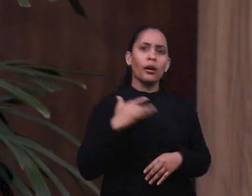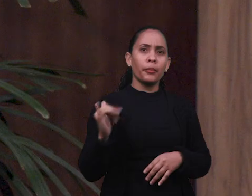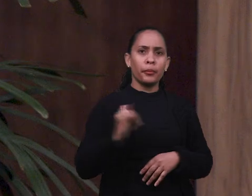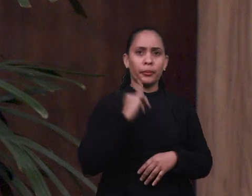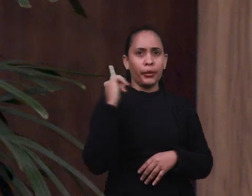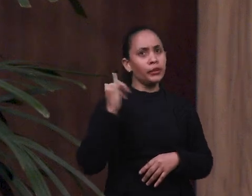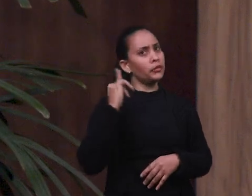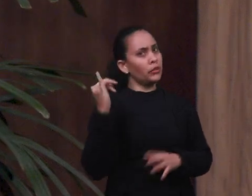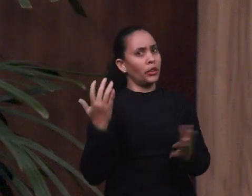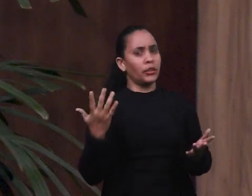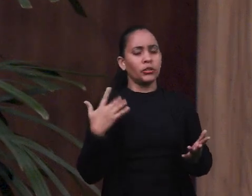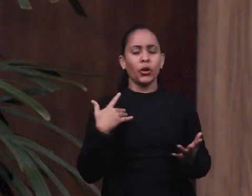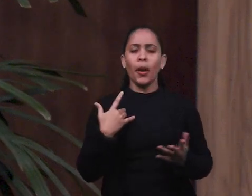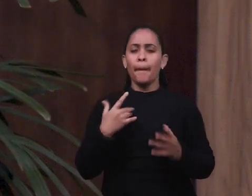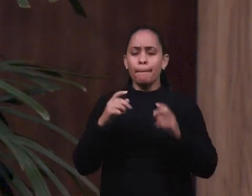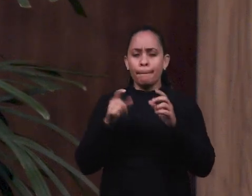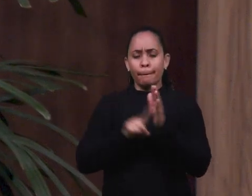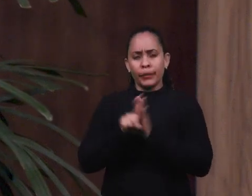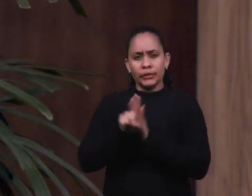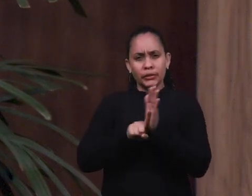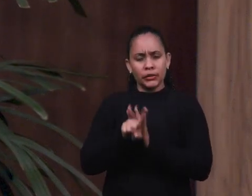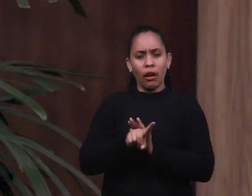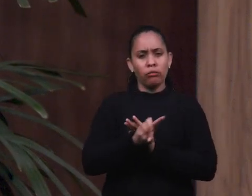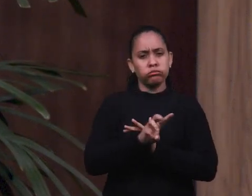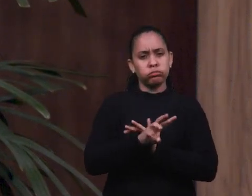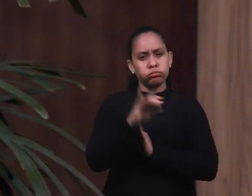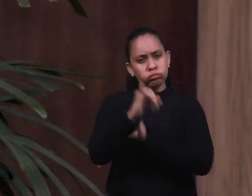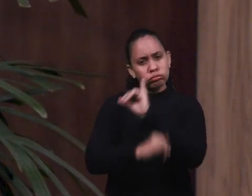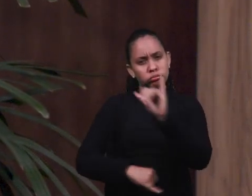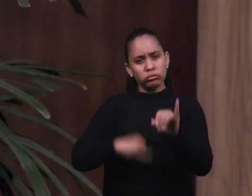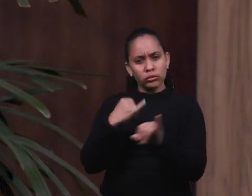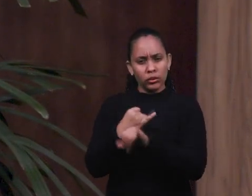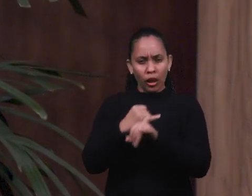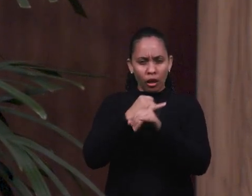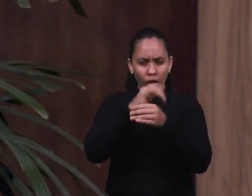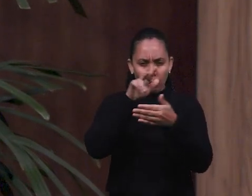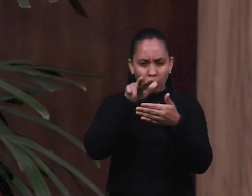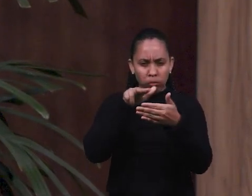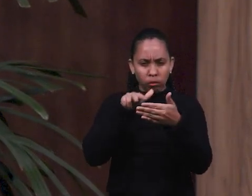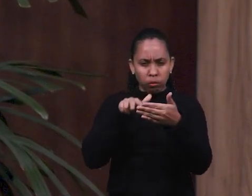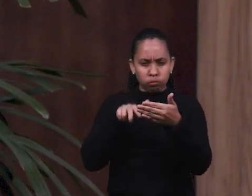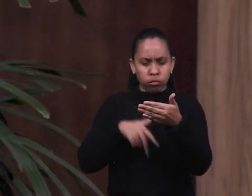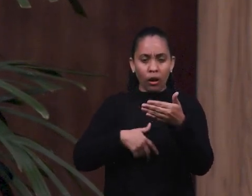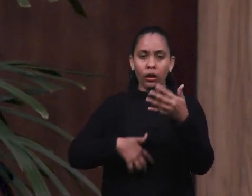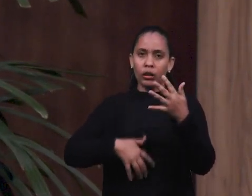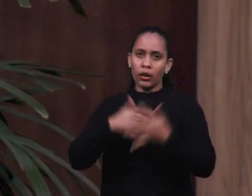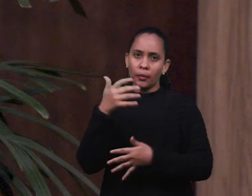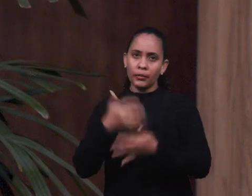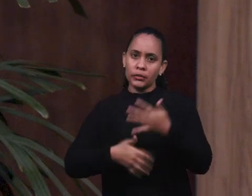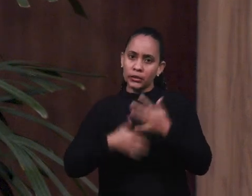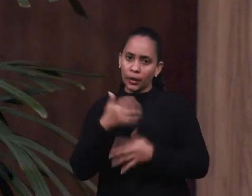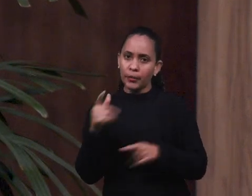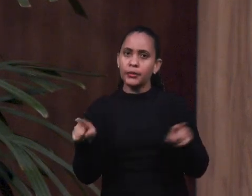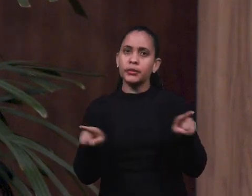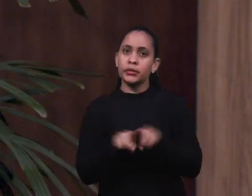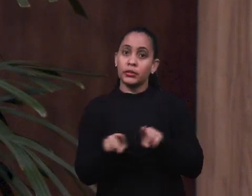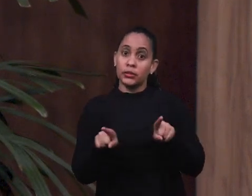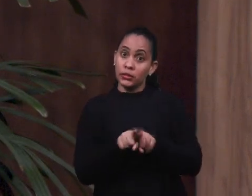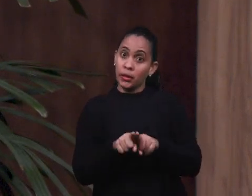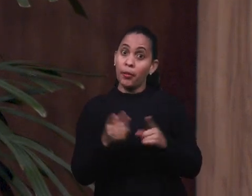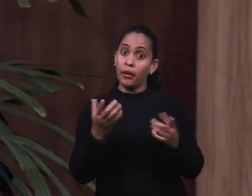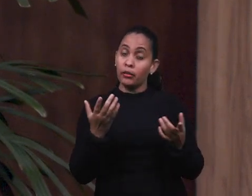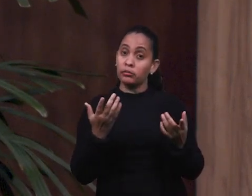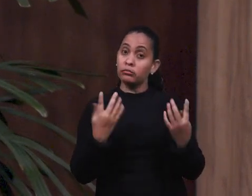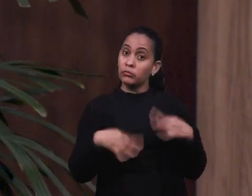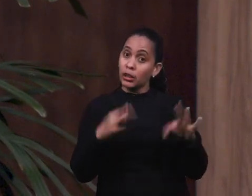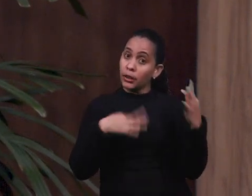assuntos aleatórios na internet acaba atrapalhando, às vezes, o diagnóstico, né? E o tratamento, às vezes, não